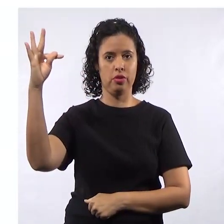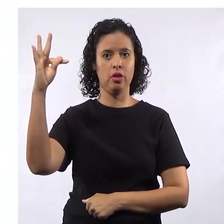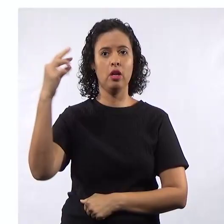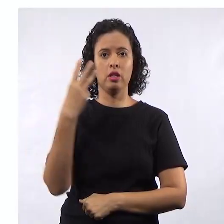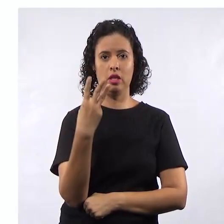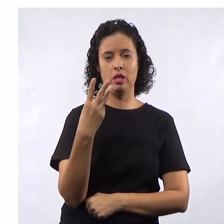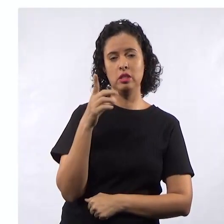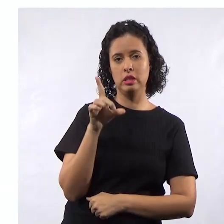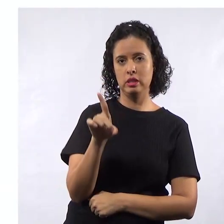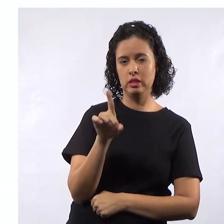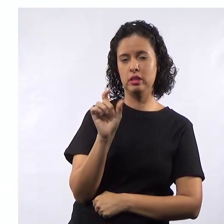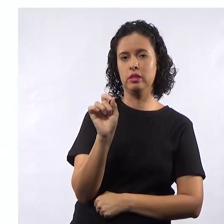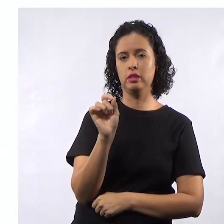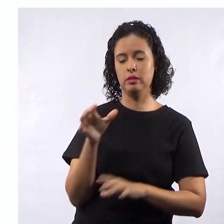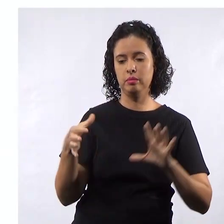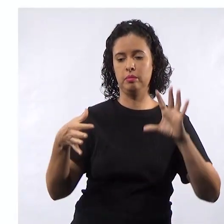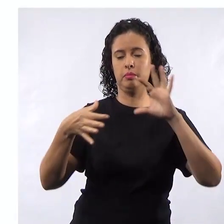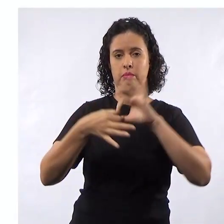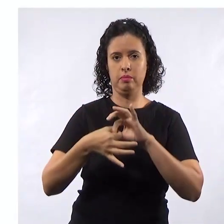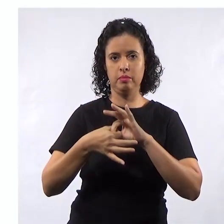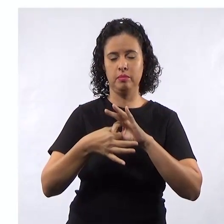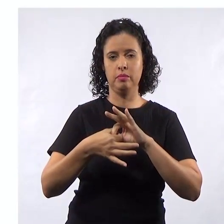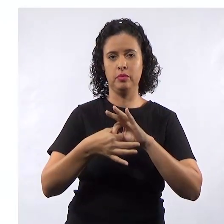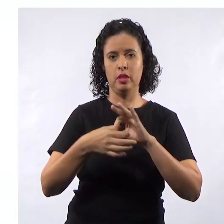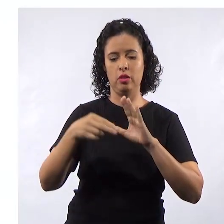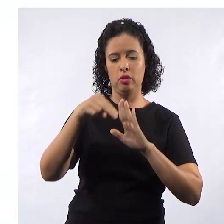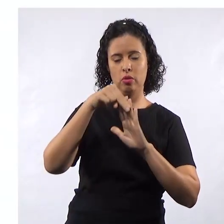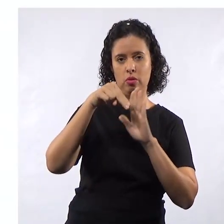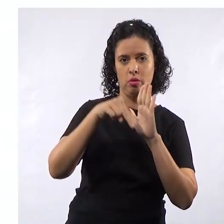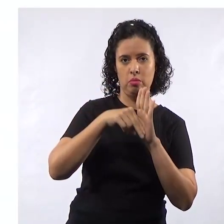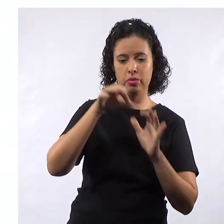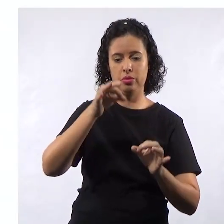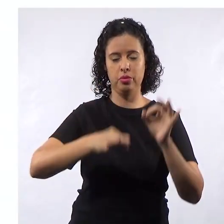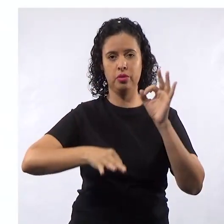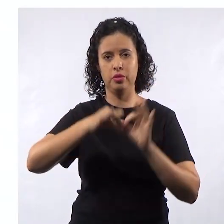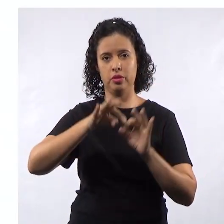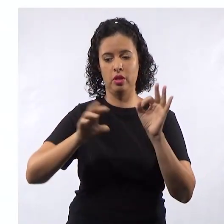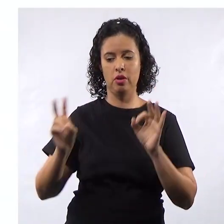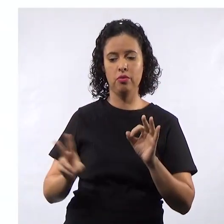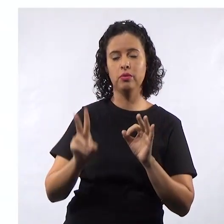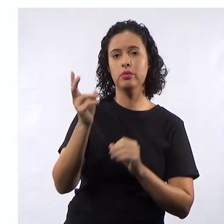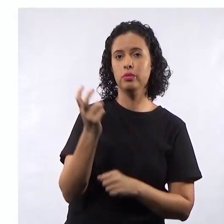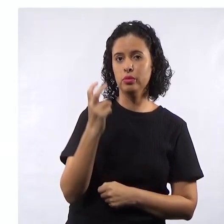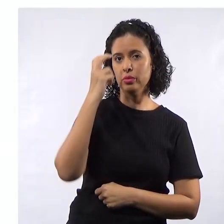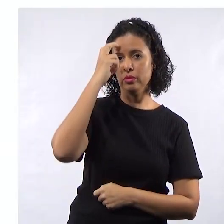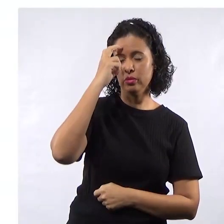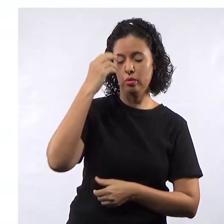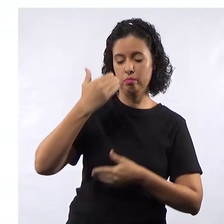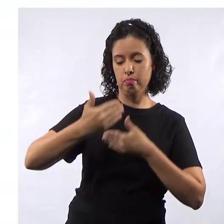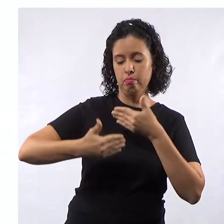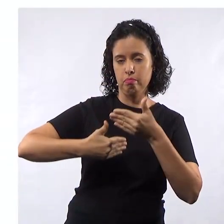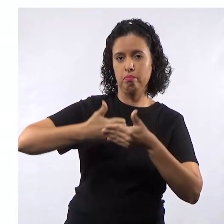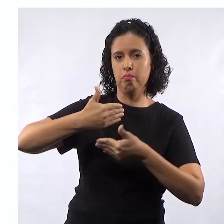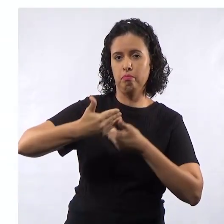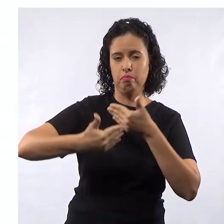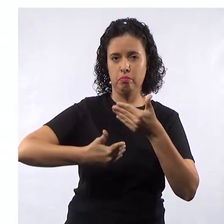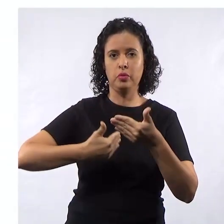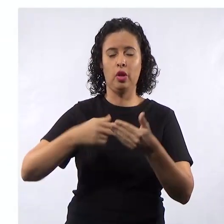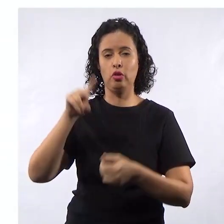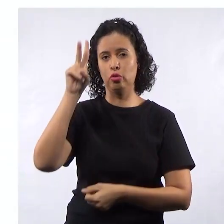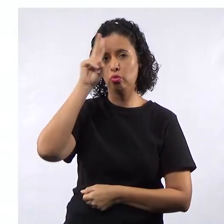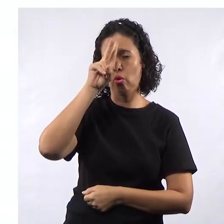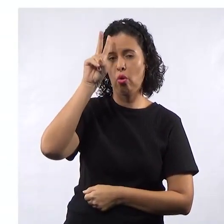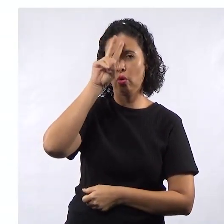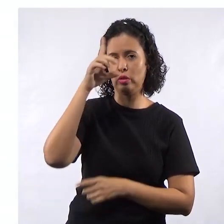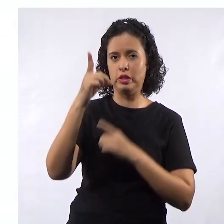tem como objeto a integração da norma jurídica ao fato social e aos valores culturais num processo histórico dialético.